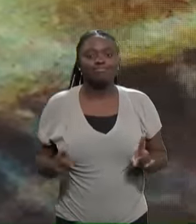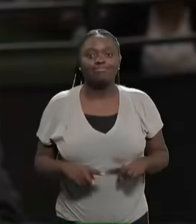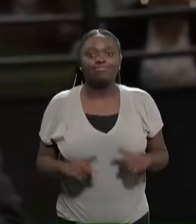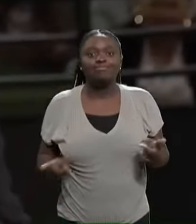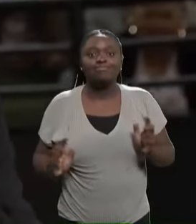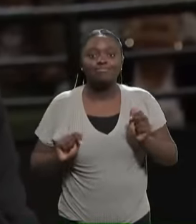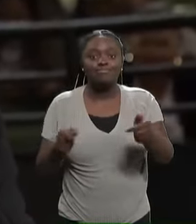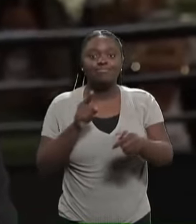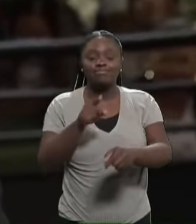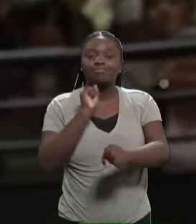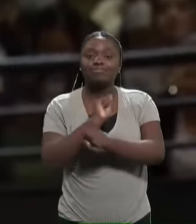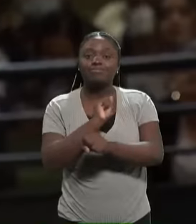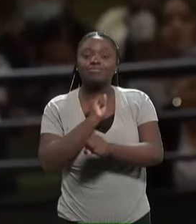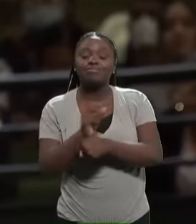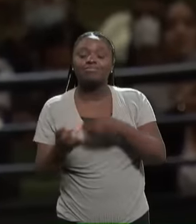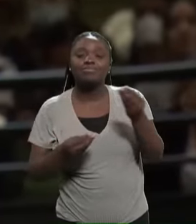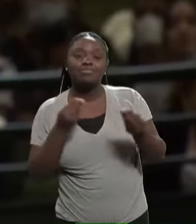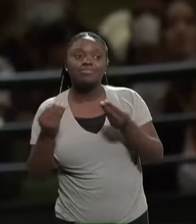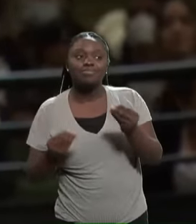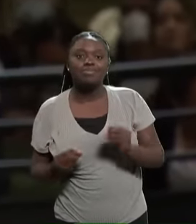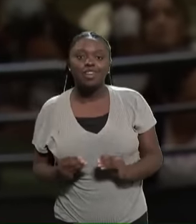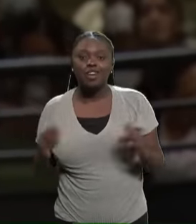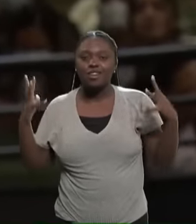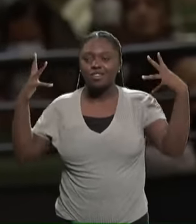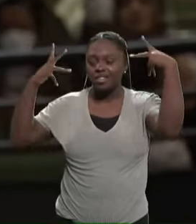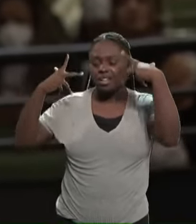te faz esperar em la cova de leões.